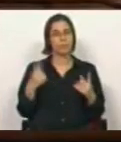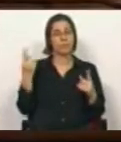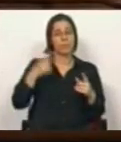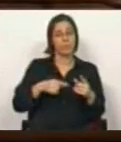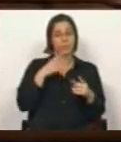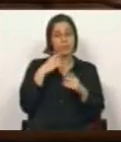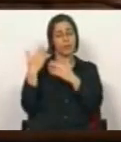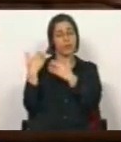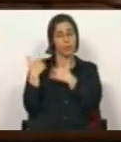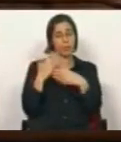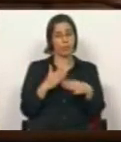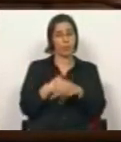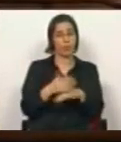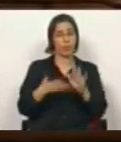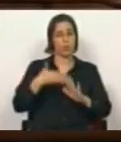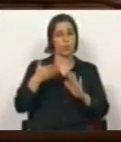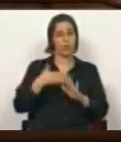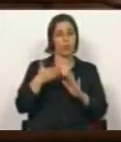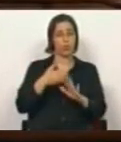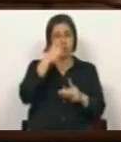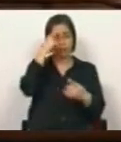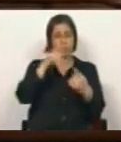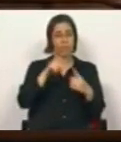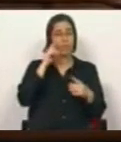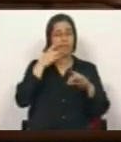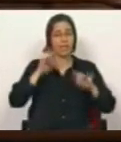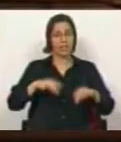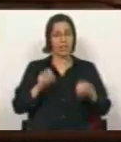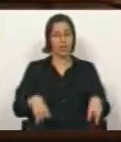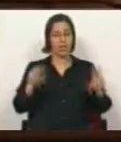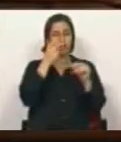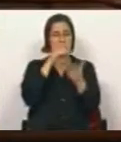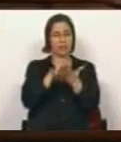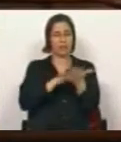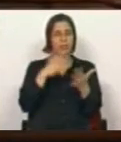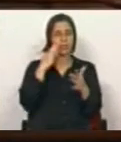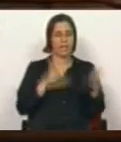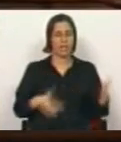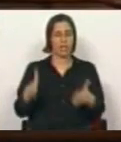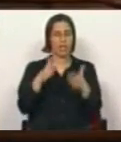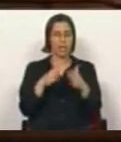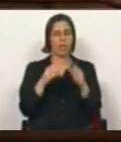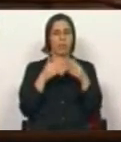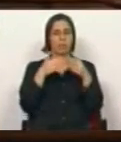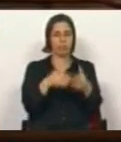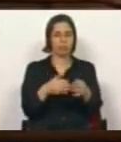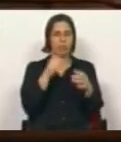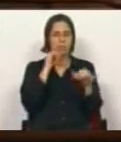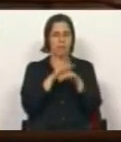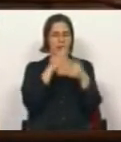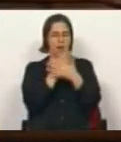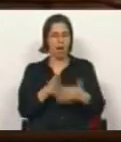a responsabilidade de agir com urgência no sentido de prevenir a entrada de novos resíduos de plástico nos rios, nos estuários e nos